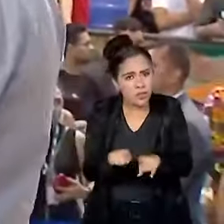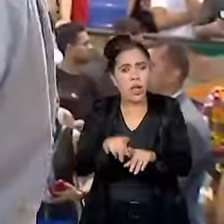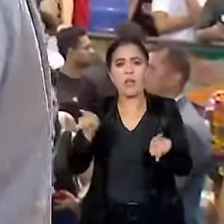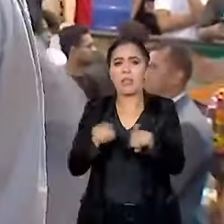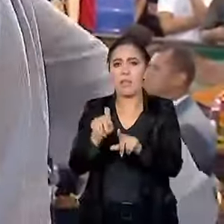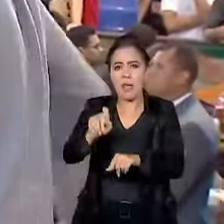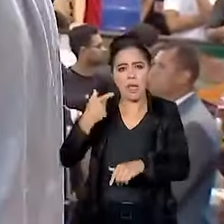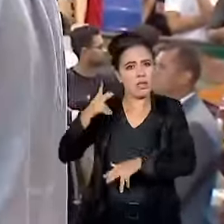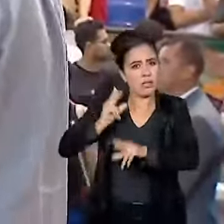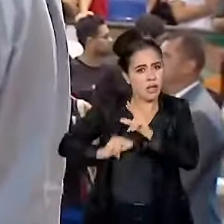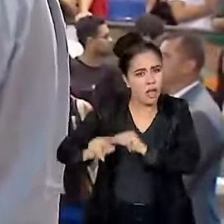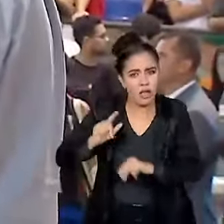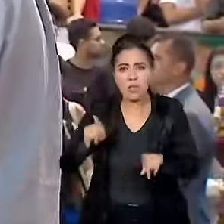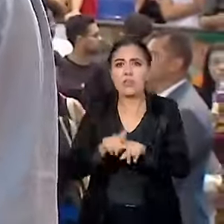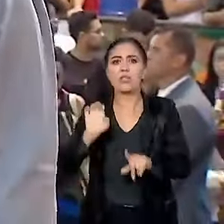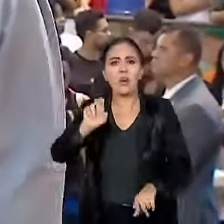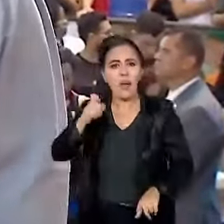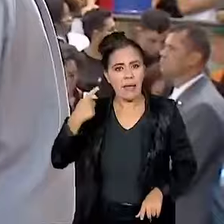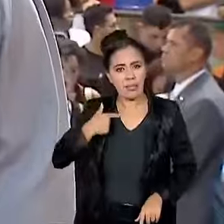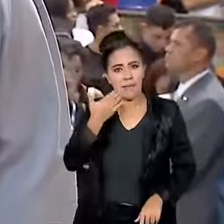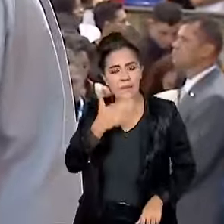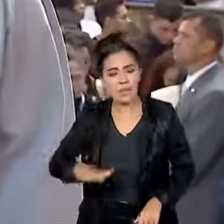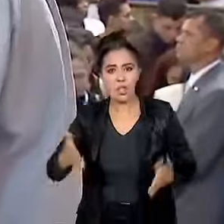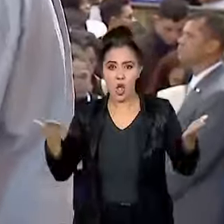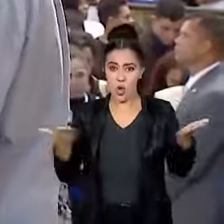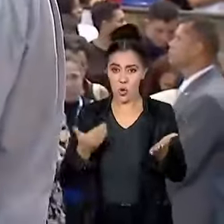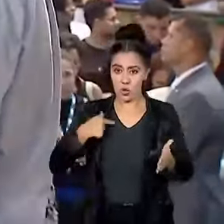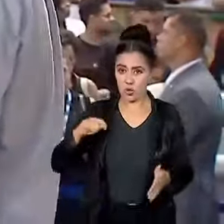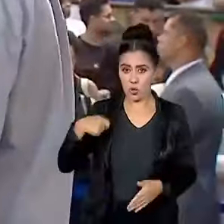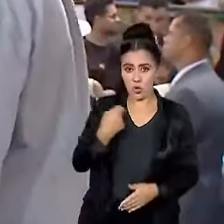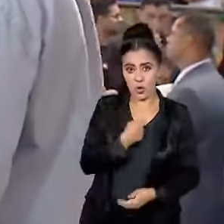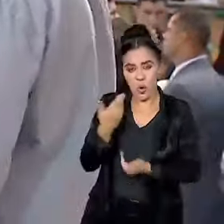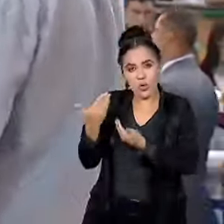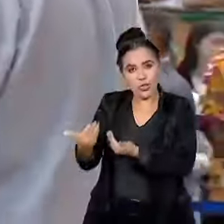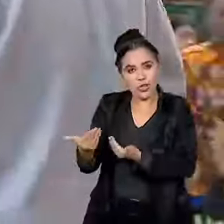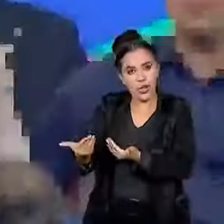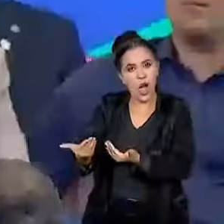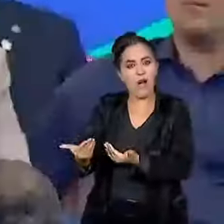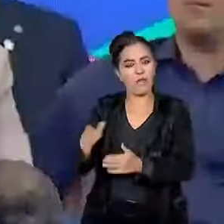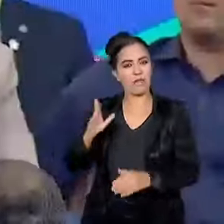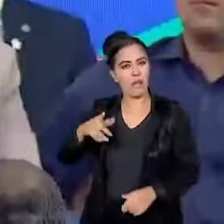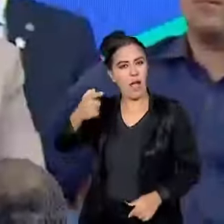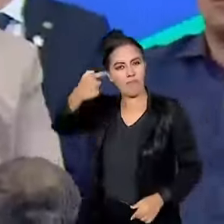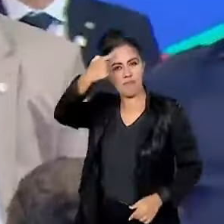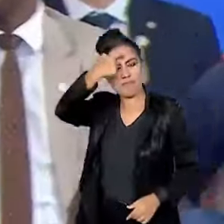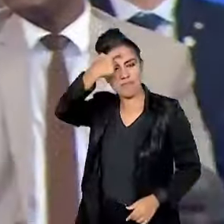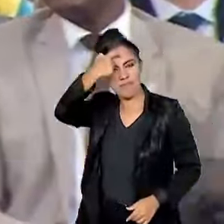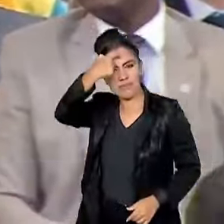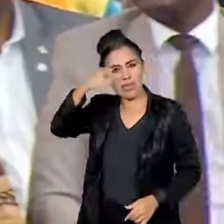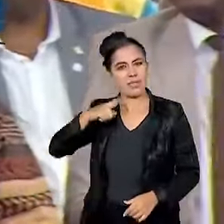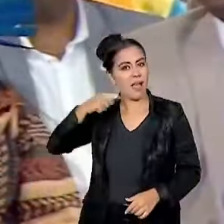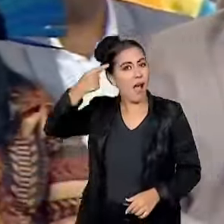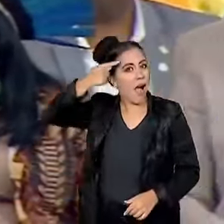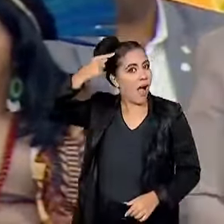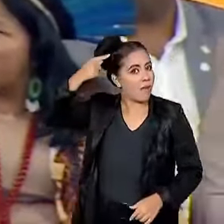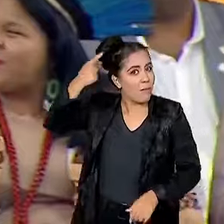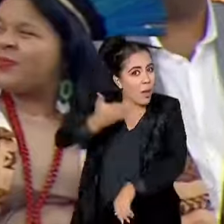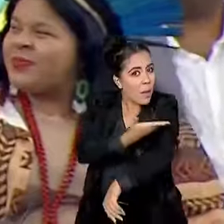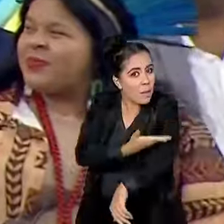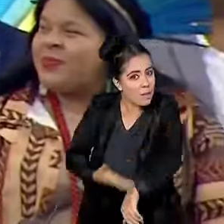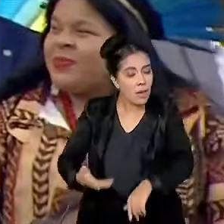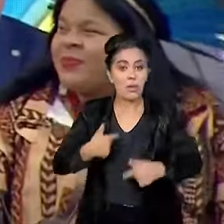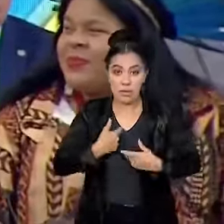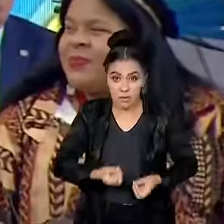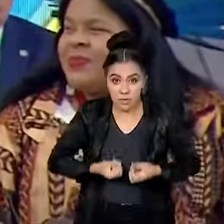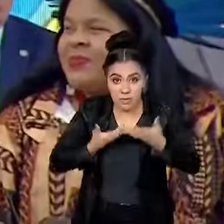já fui criança. E hoje eu sou um jovem maduro, de cabelos brancos. Então deixa eu dizer para